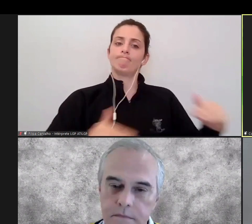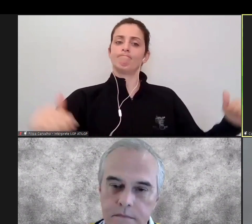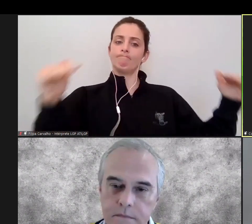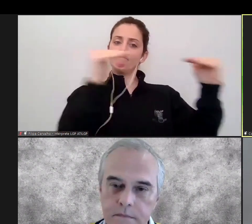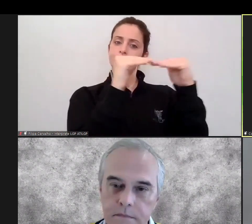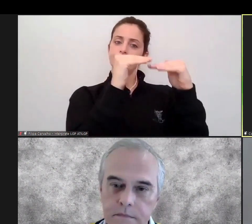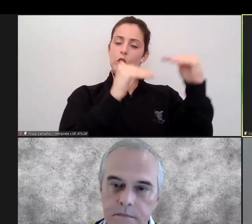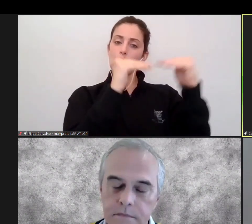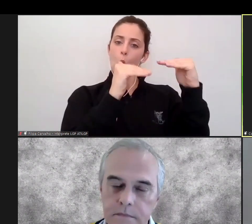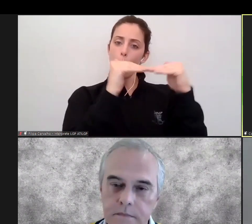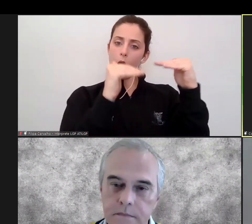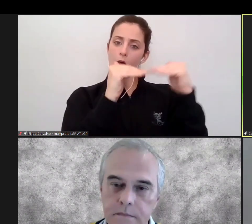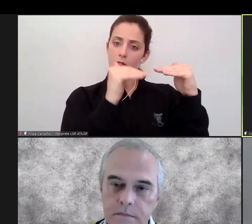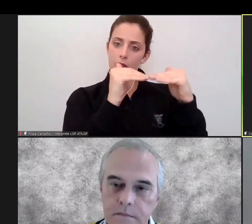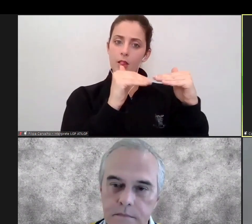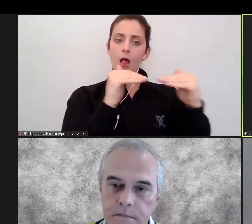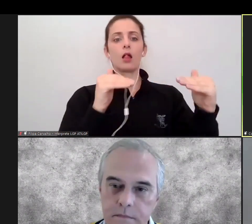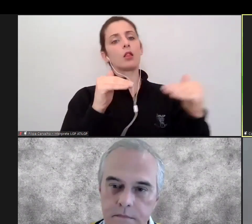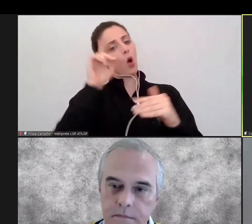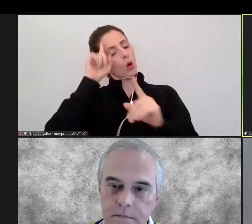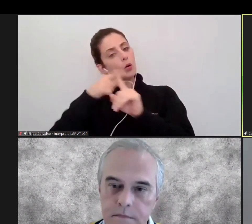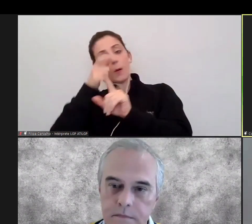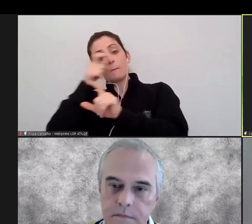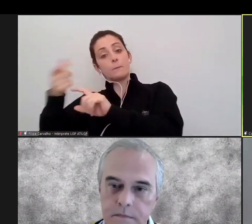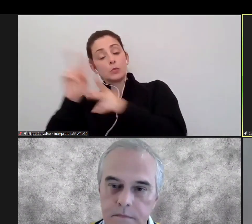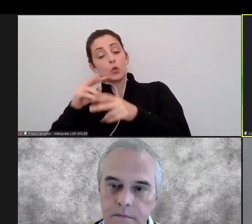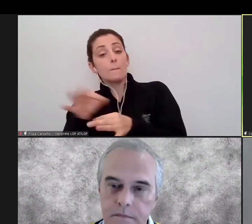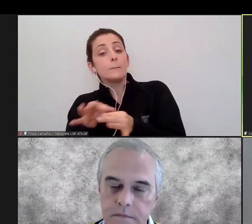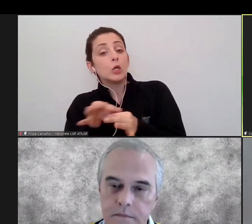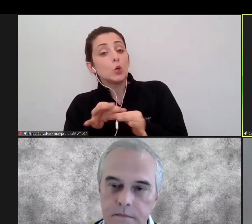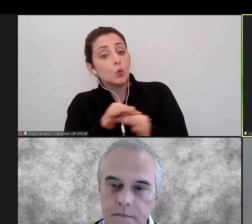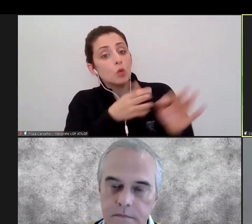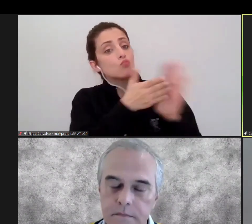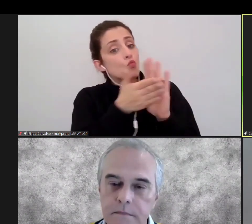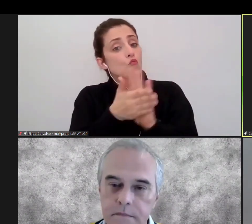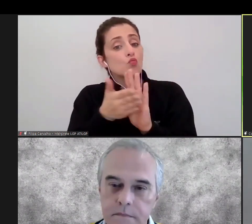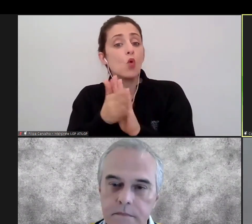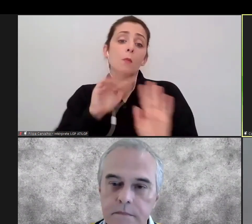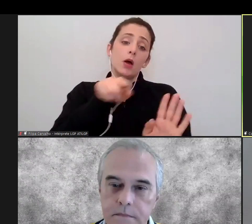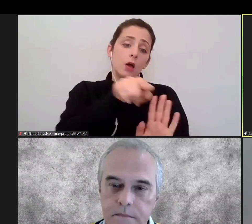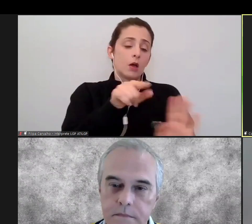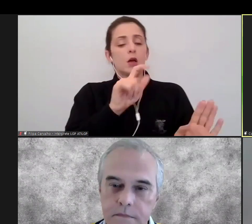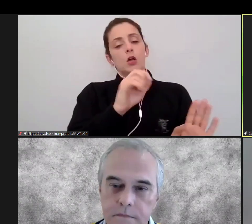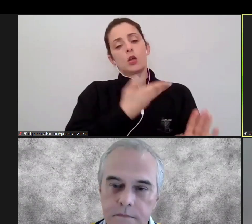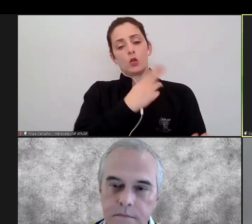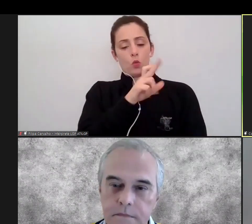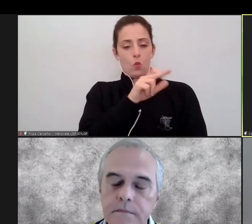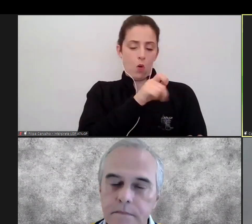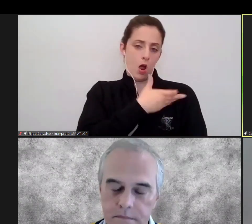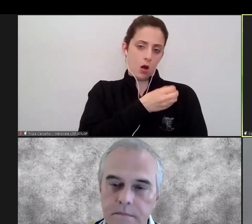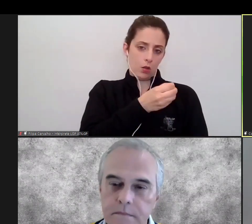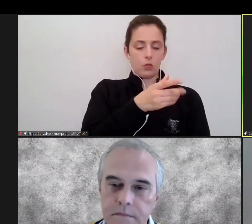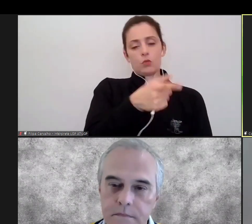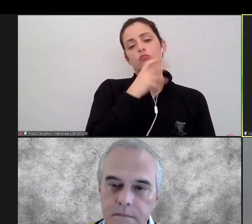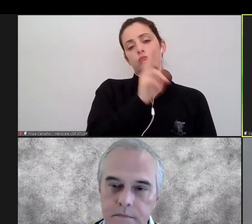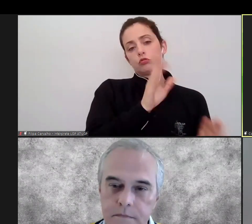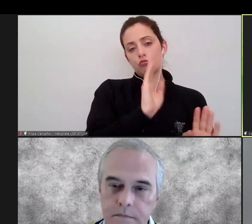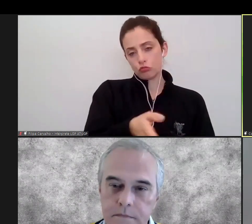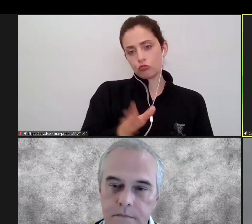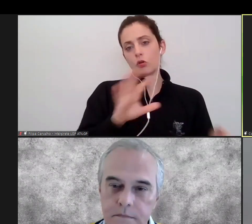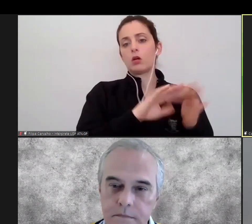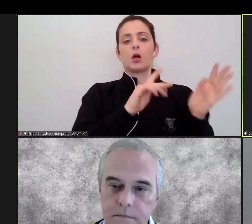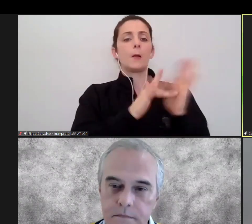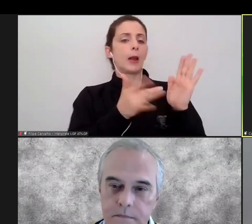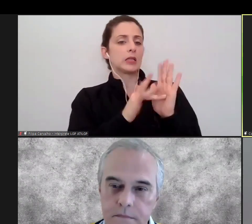no acesso das minorias nas instituições públicas. Eu creio que ficou respondido, a resposta sim, tendo em conta também o exemplo do Brasil, e de acordo com o que nos trouxe aqui